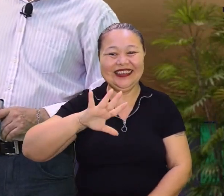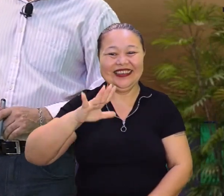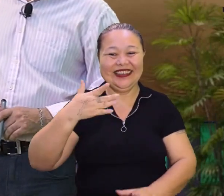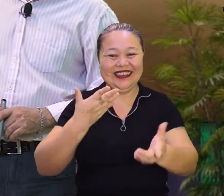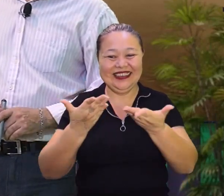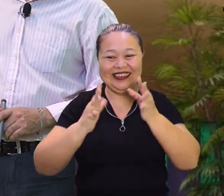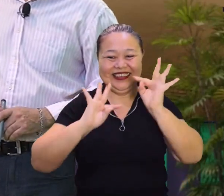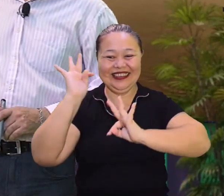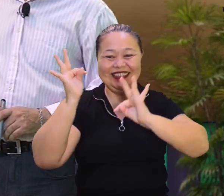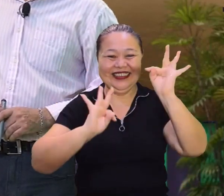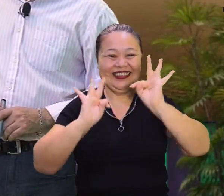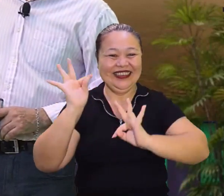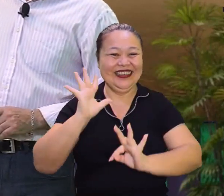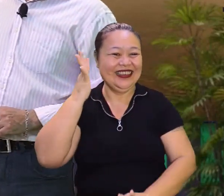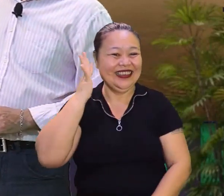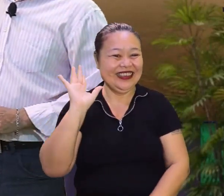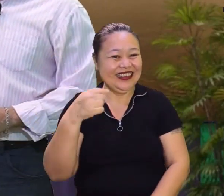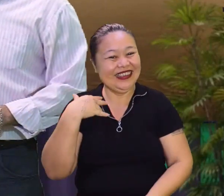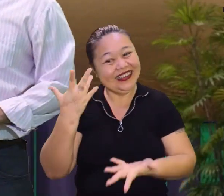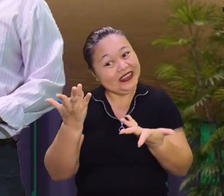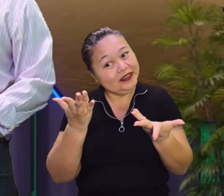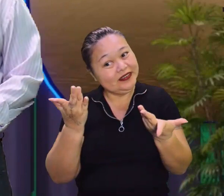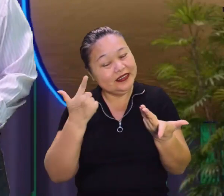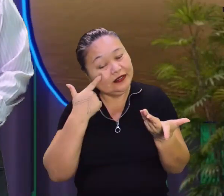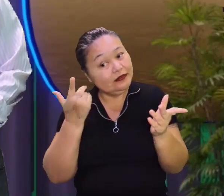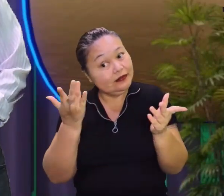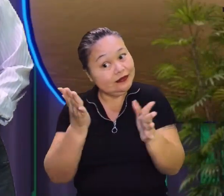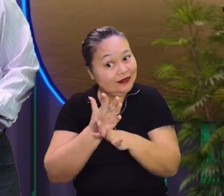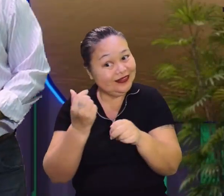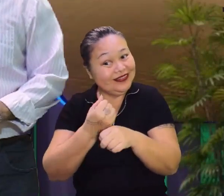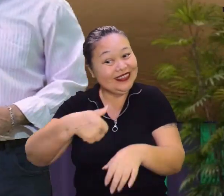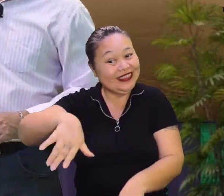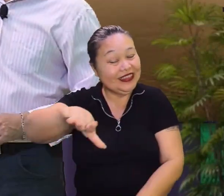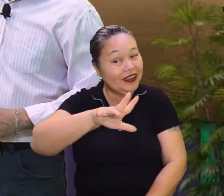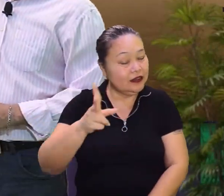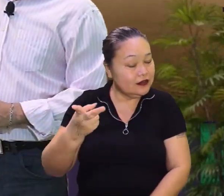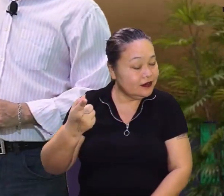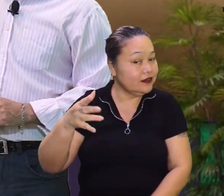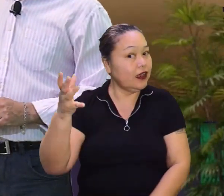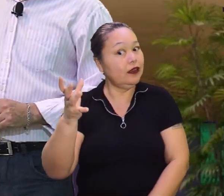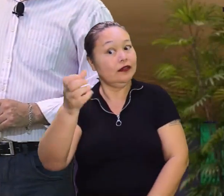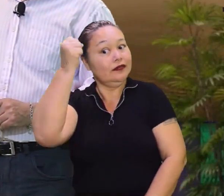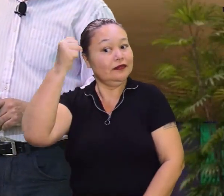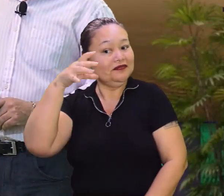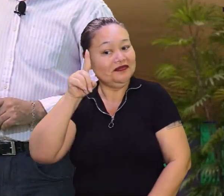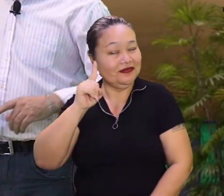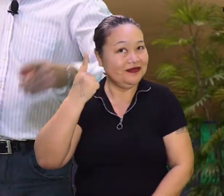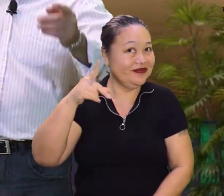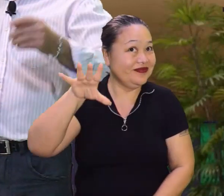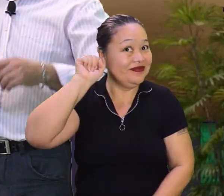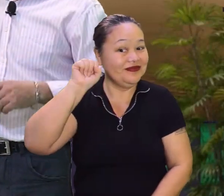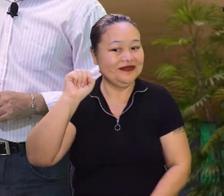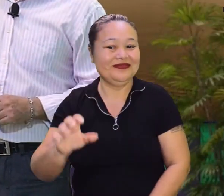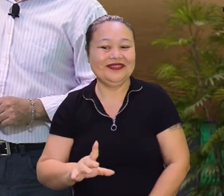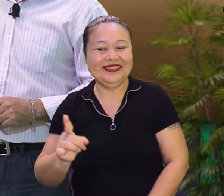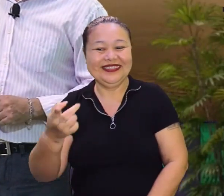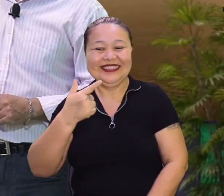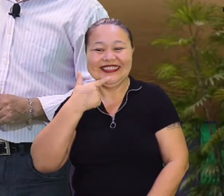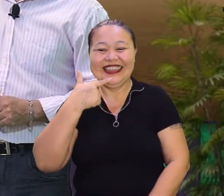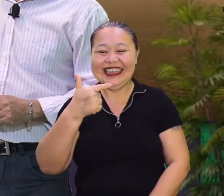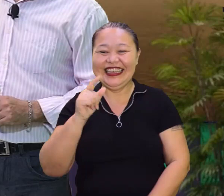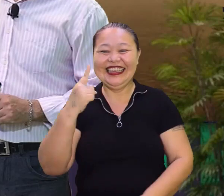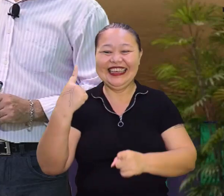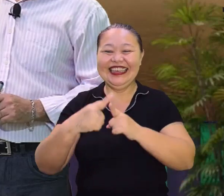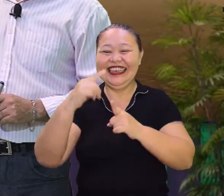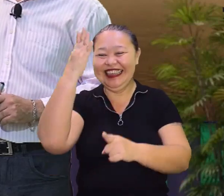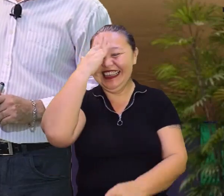amigo. Pois é, mas eu tentei aqui, tipo, disfarçar um pouquinho, mas eu sei que essa galera já Não. pegou rapidamente não, a por que tu resposta. acha que é Japa Rio de Ti? Porque